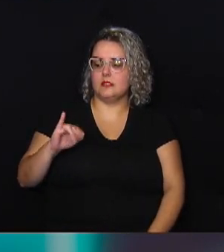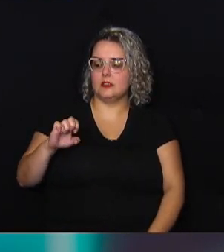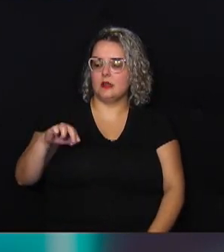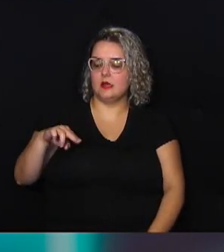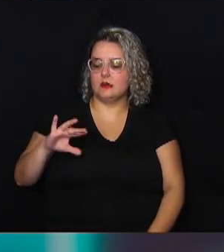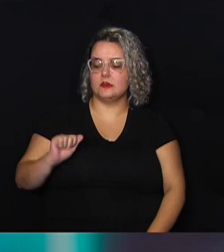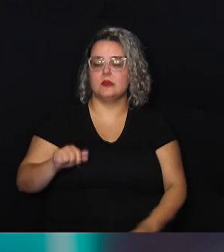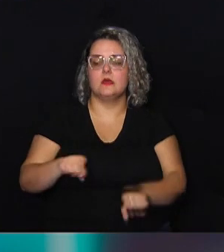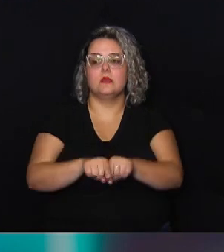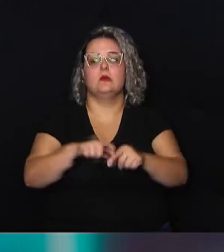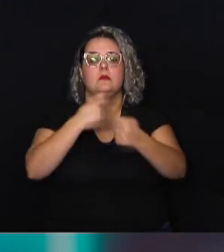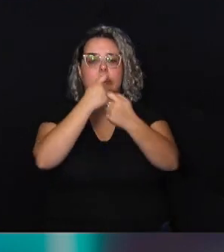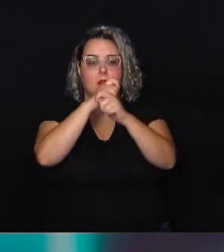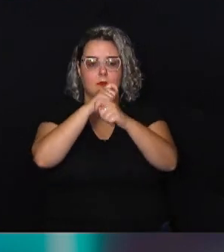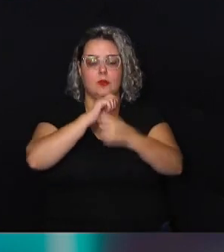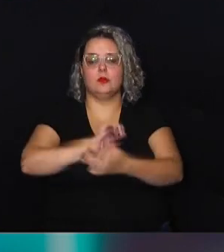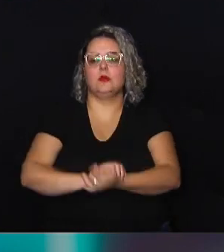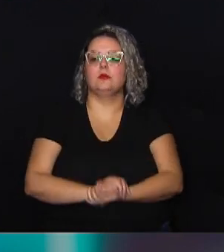Tá?